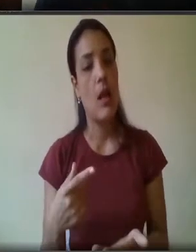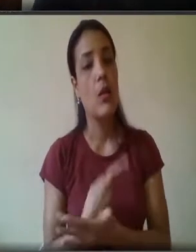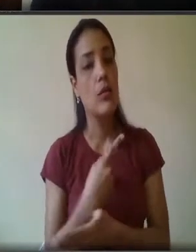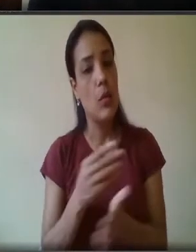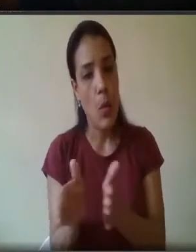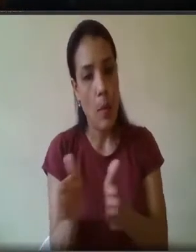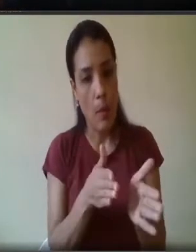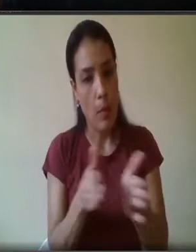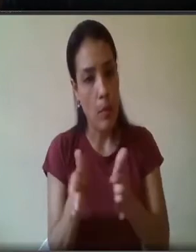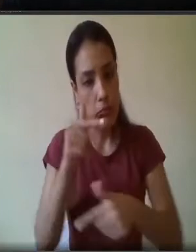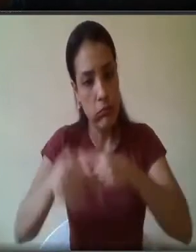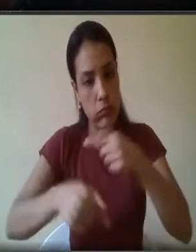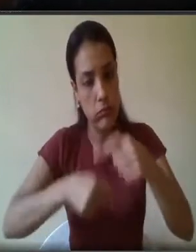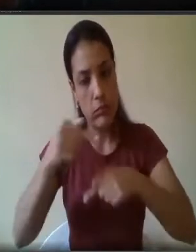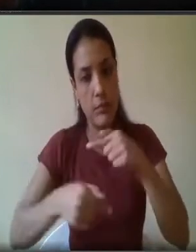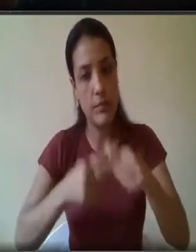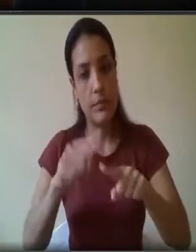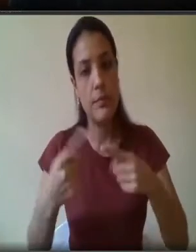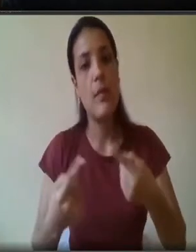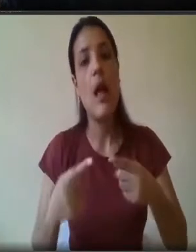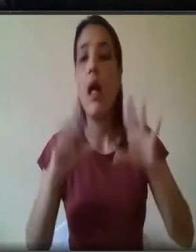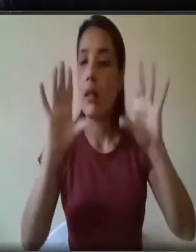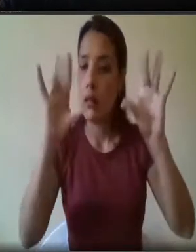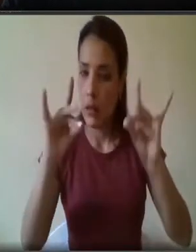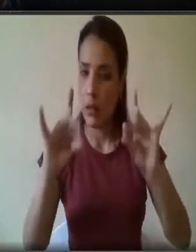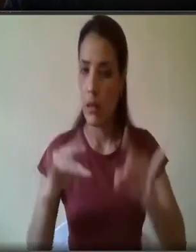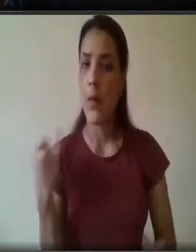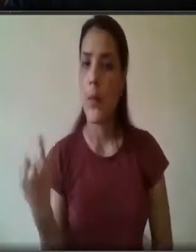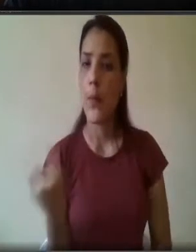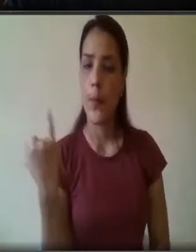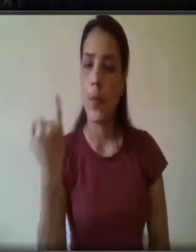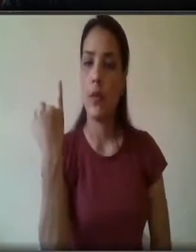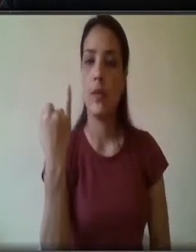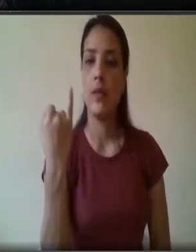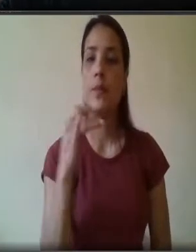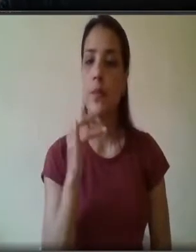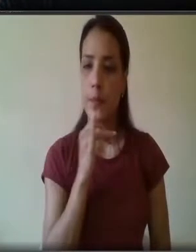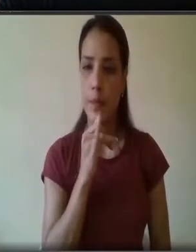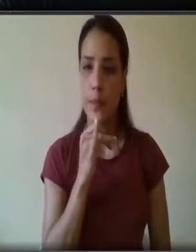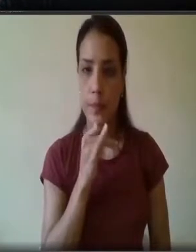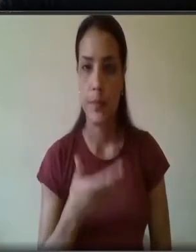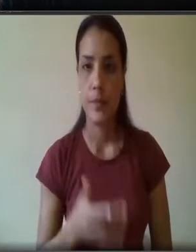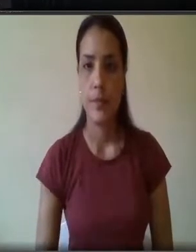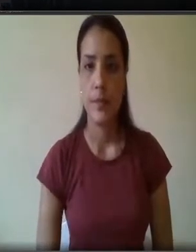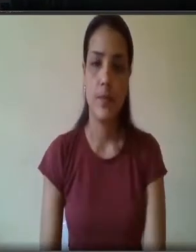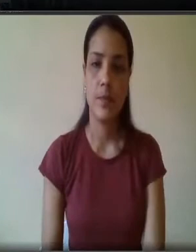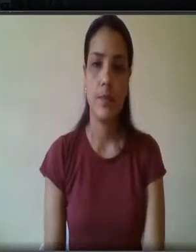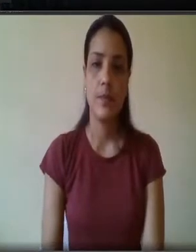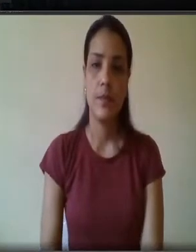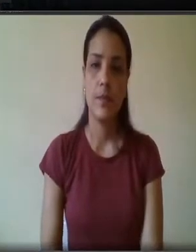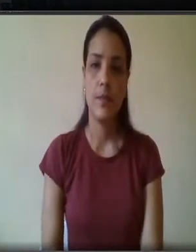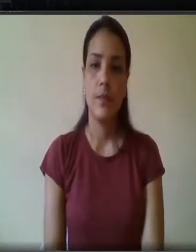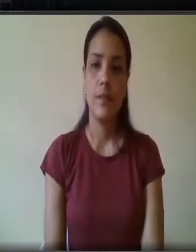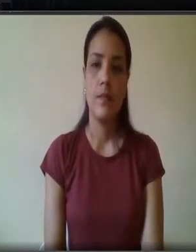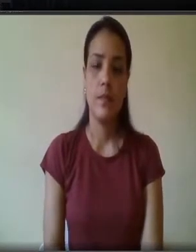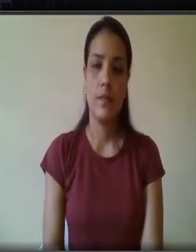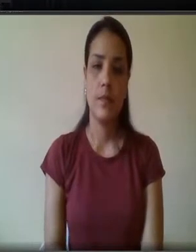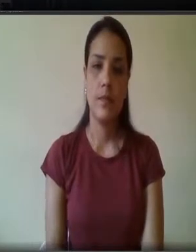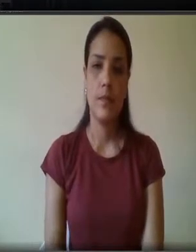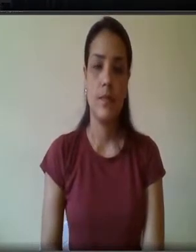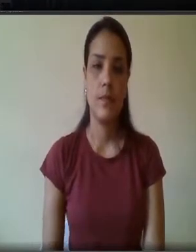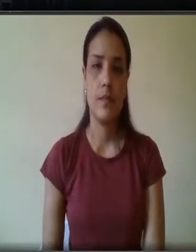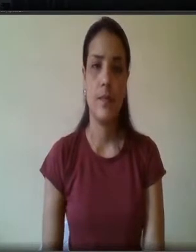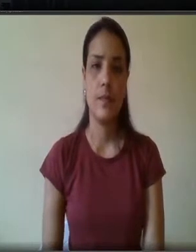Tem um detalhe importante aí. Vou dar um exemplo para vocês entenderem melhor. Provavelmente um